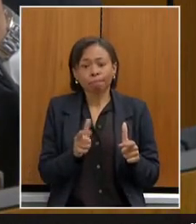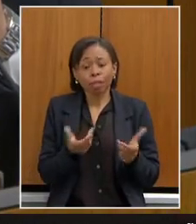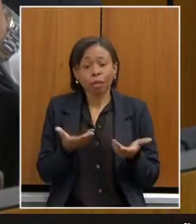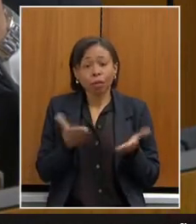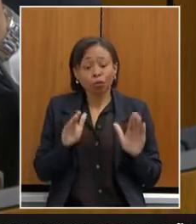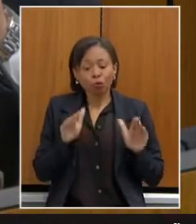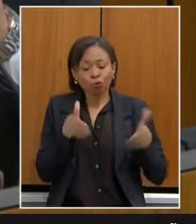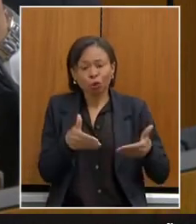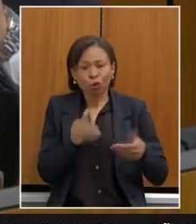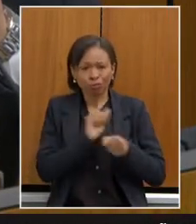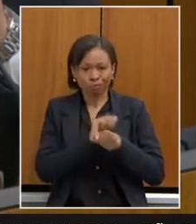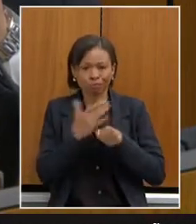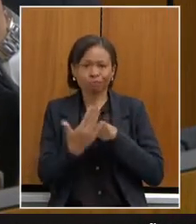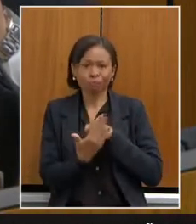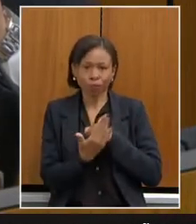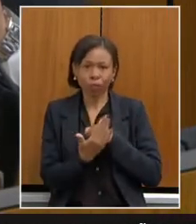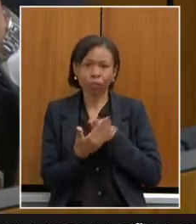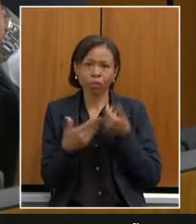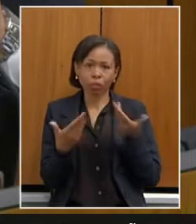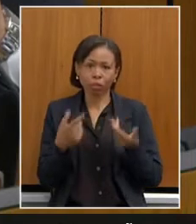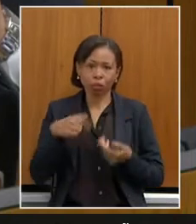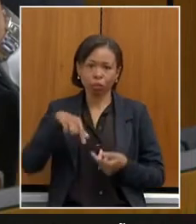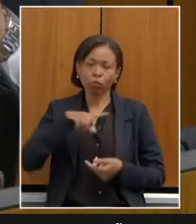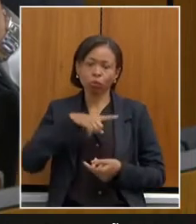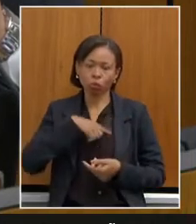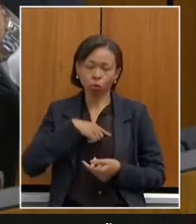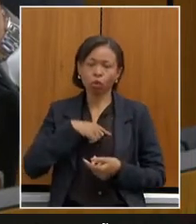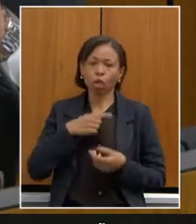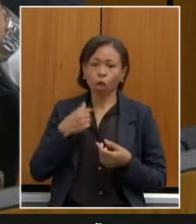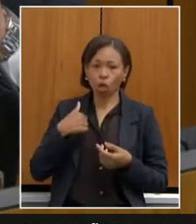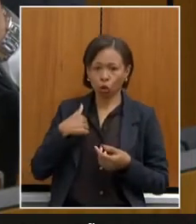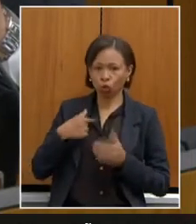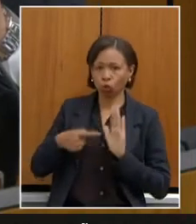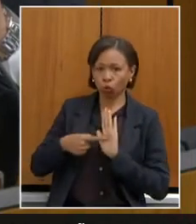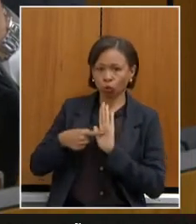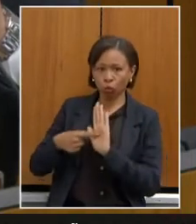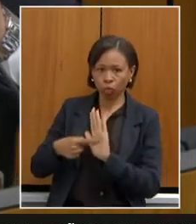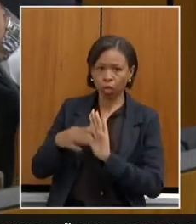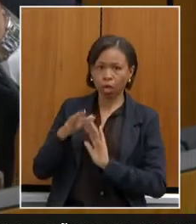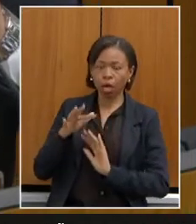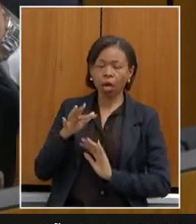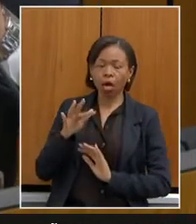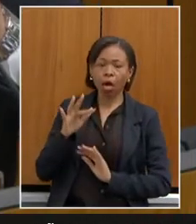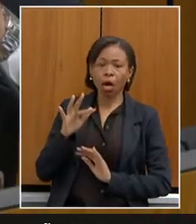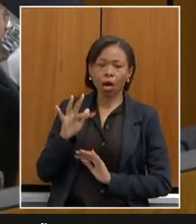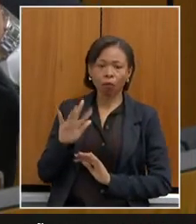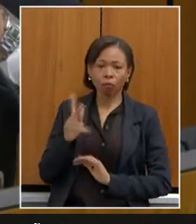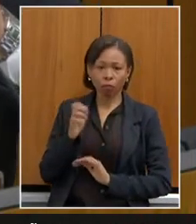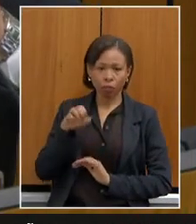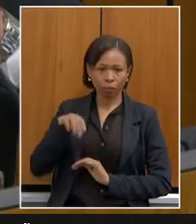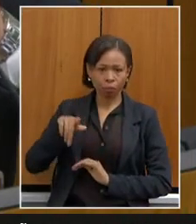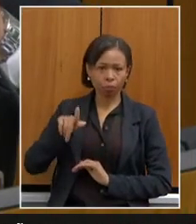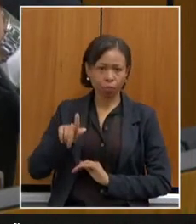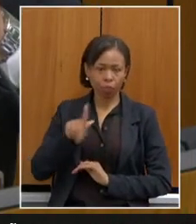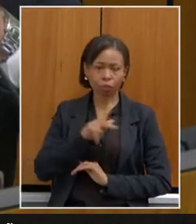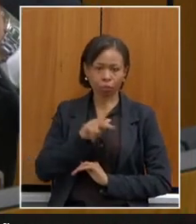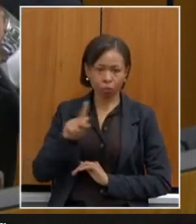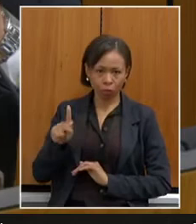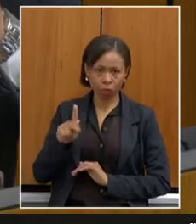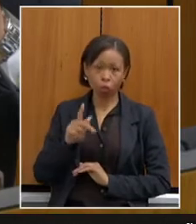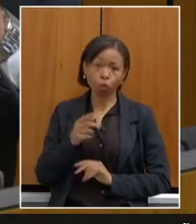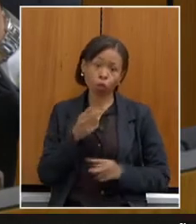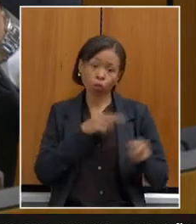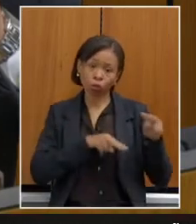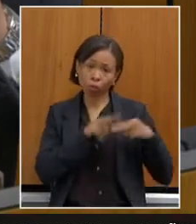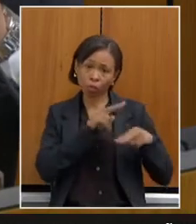COVID então de qualquer jeito vou passar para a presidência da FEMIG uma avaliação desse pleito do João 23 mas estamos tendo dificuldades